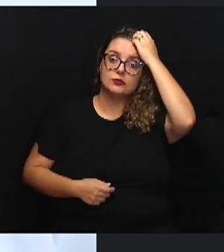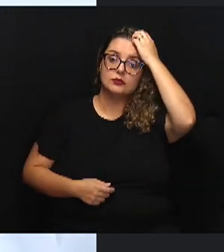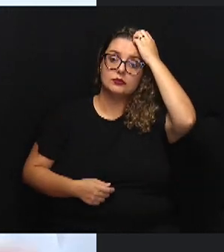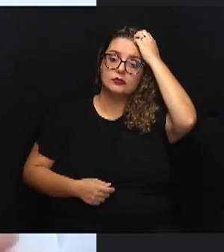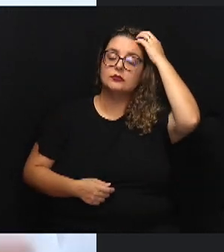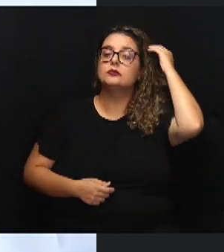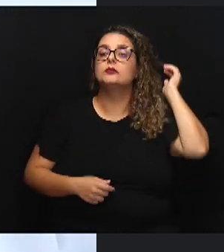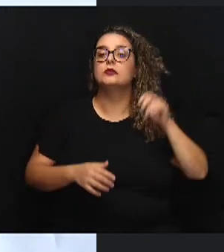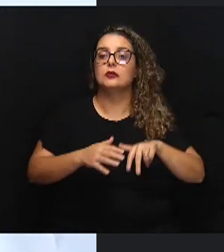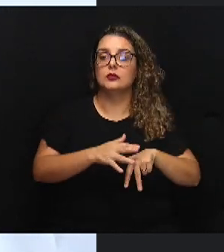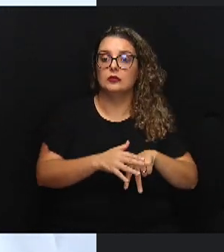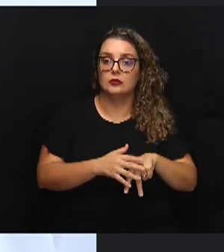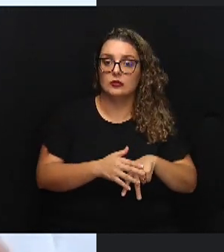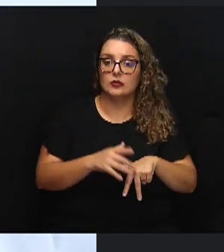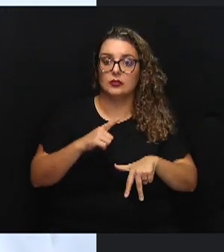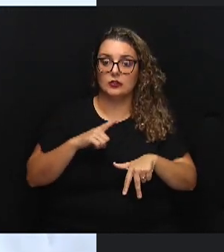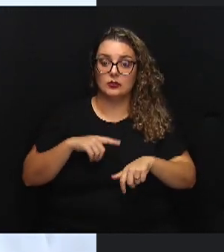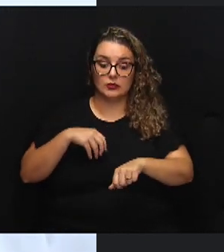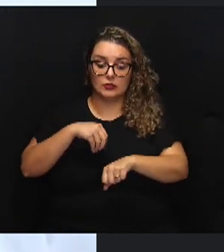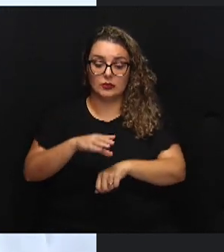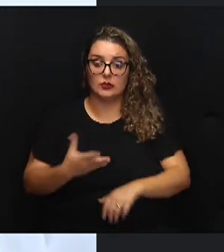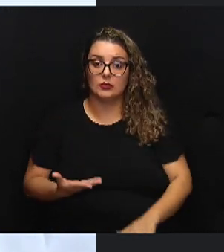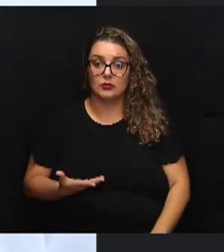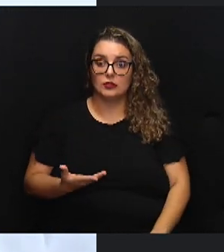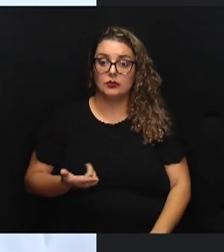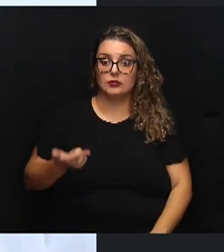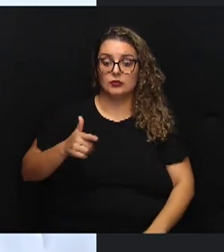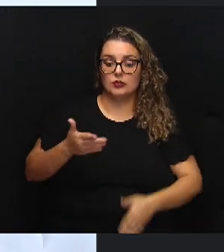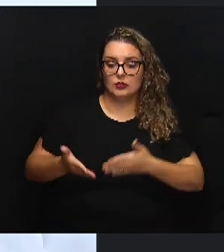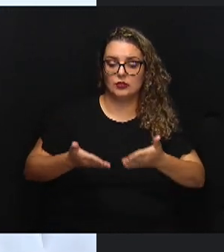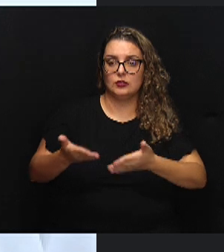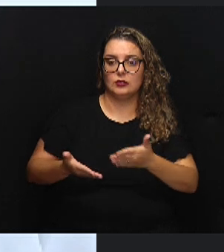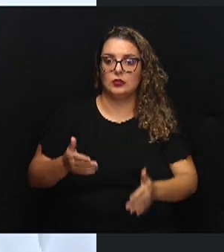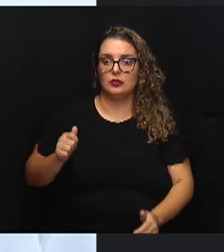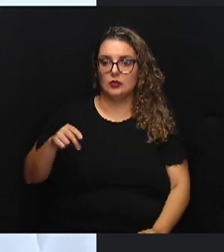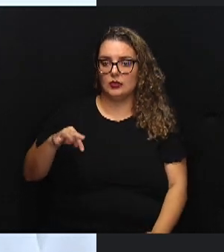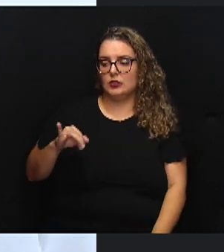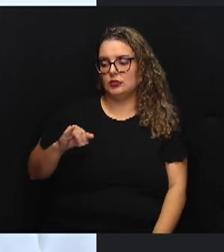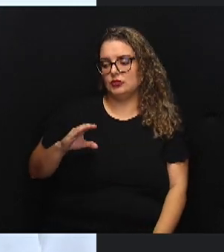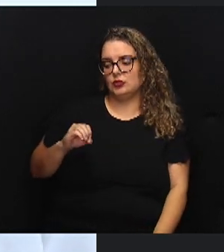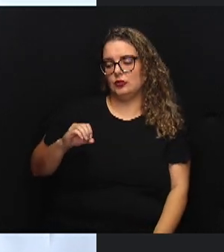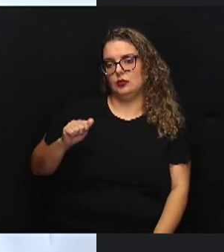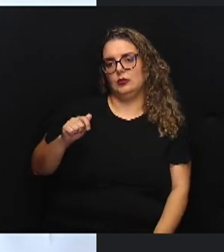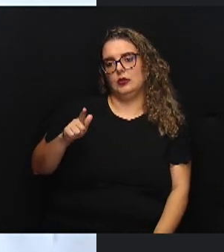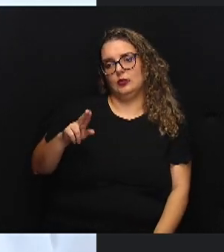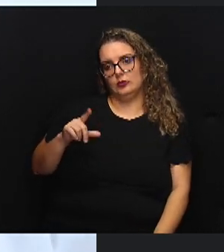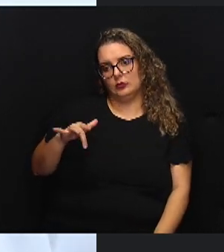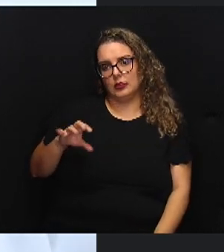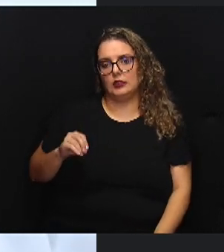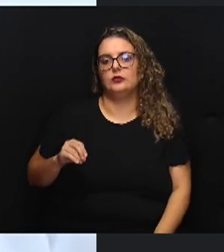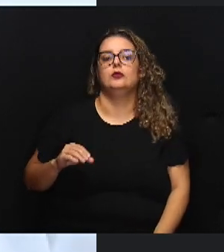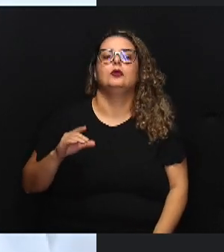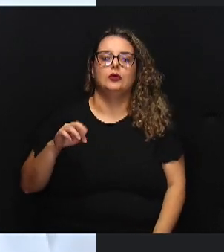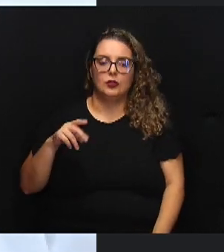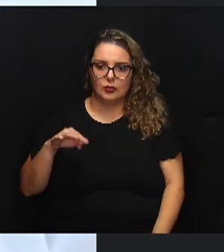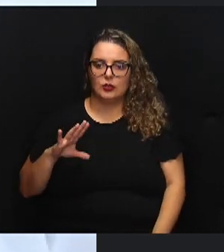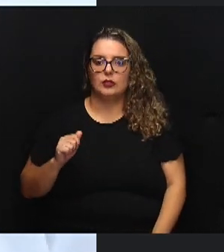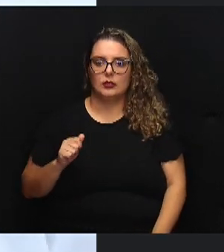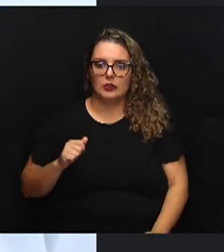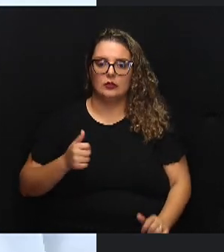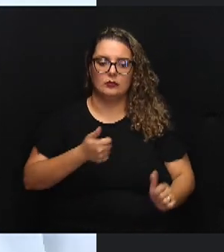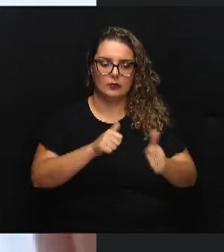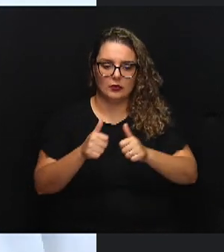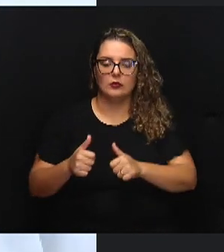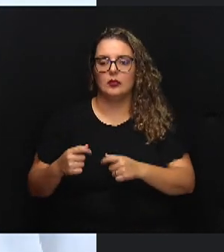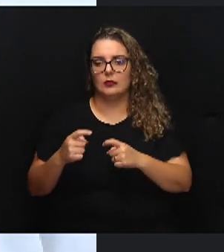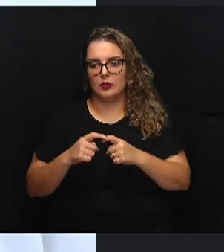manter, ter indicação de manter o tratamento anticoagulado de forma crônica. Isso deve ser avaliado pelo